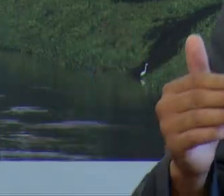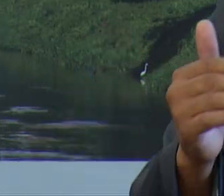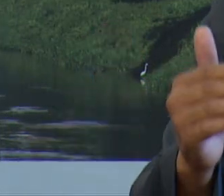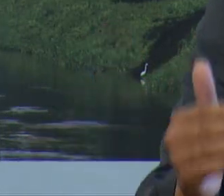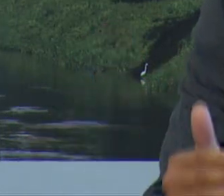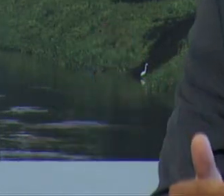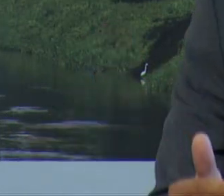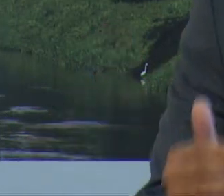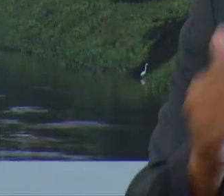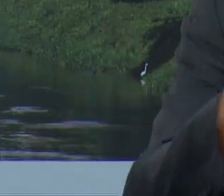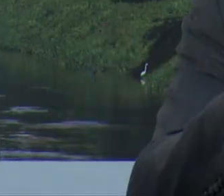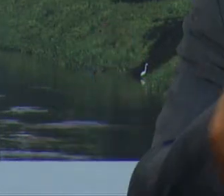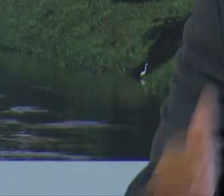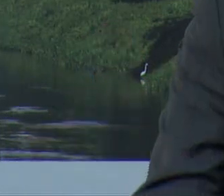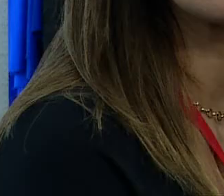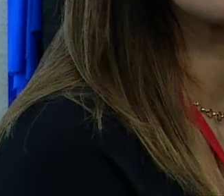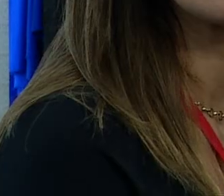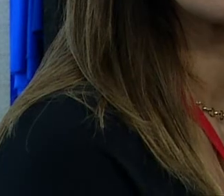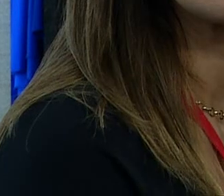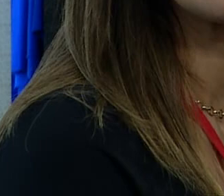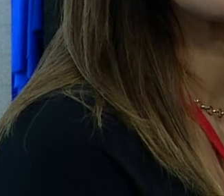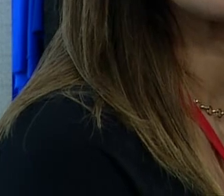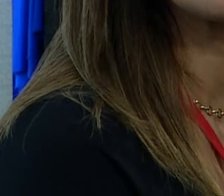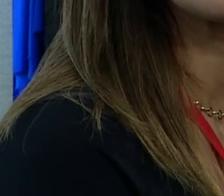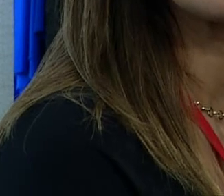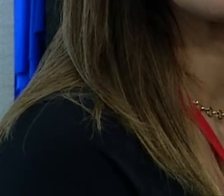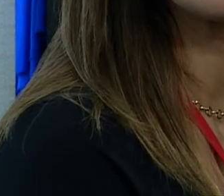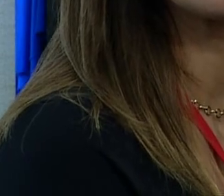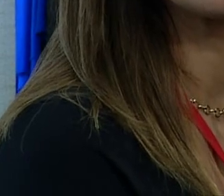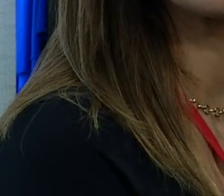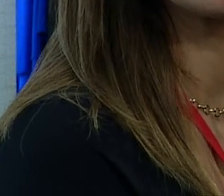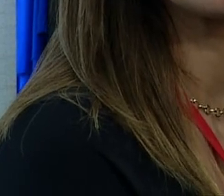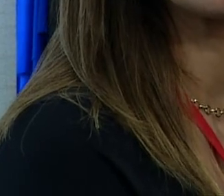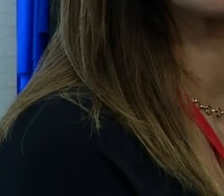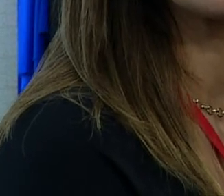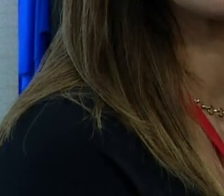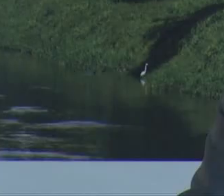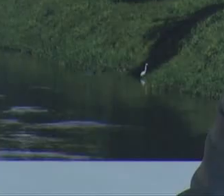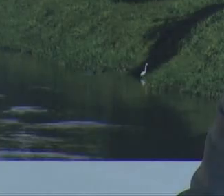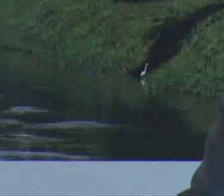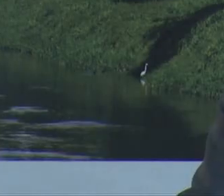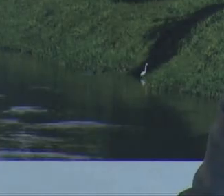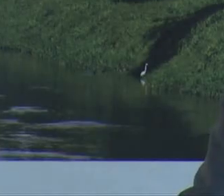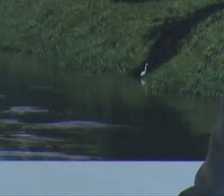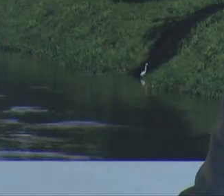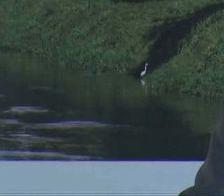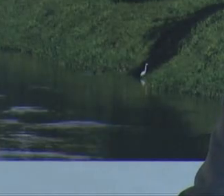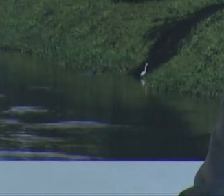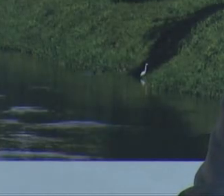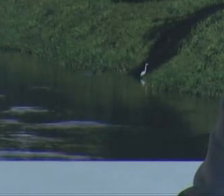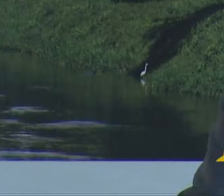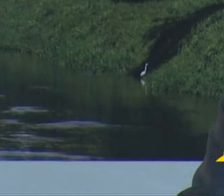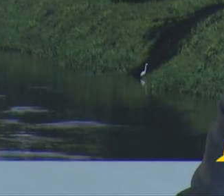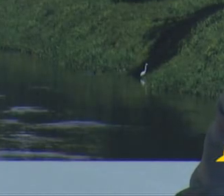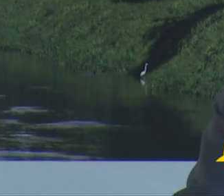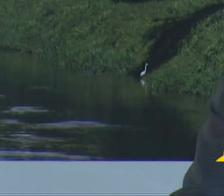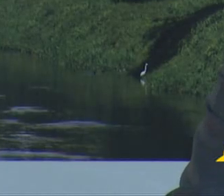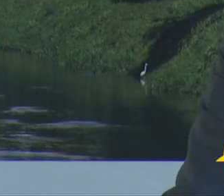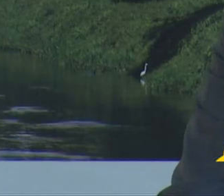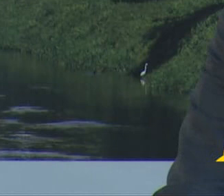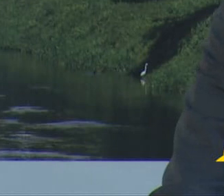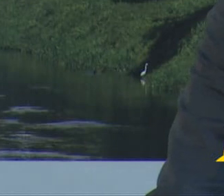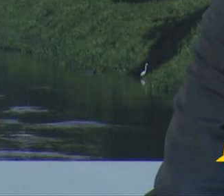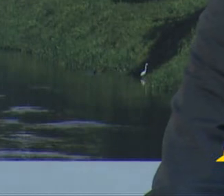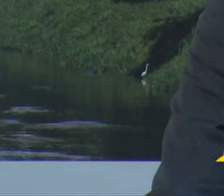quem comanda tudo isso são vocês. Então, o nosso secretário de gestão administrativa,